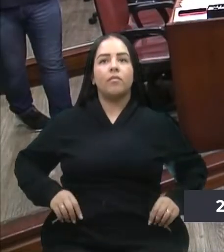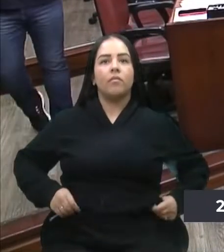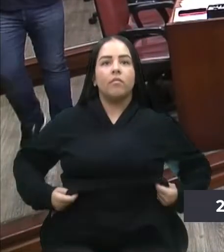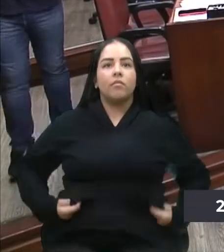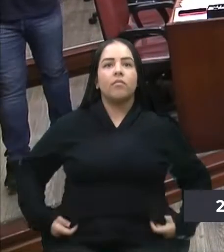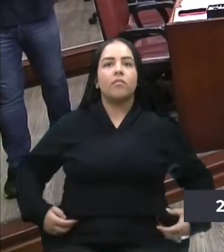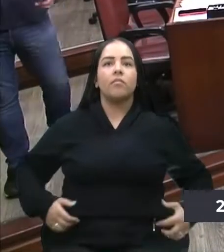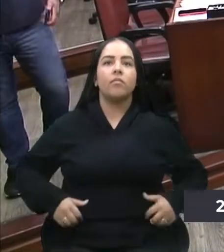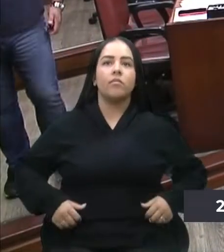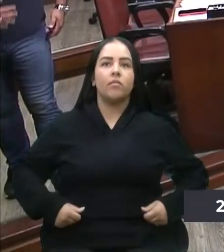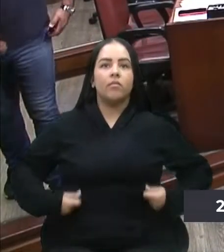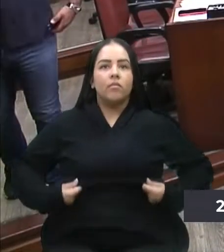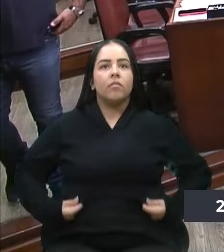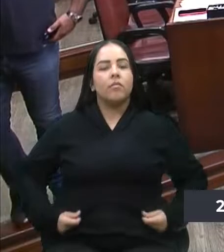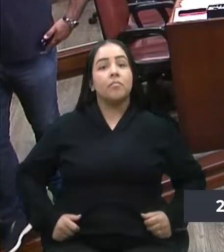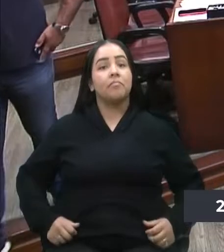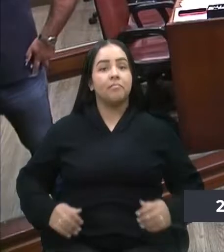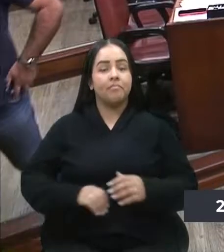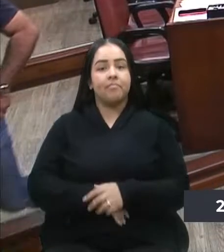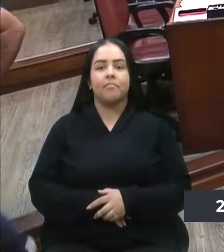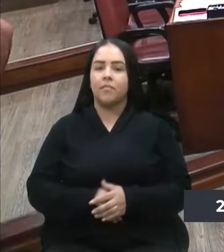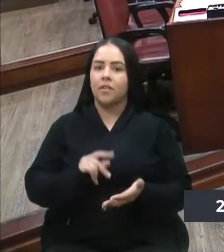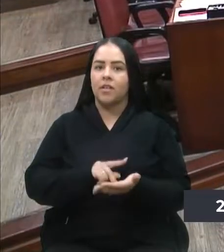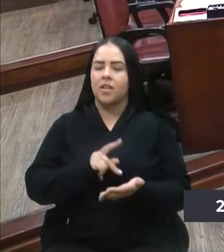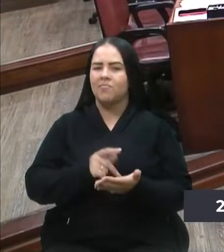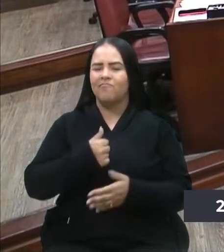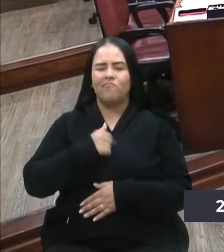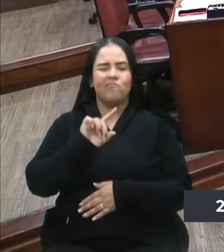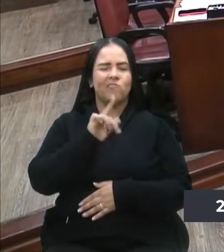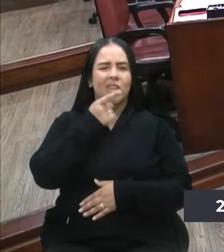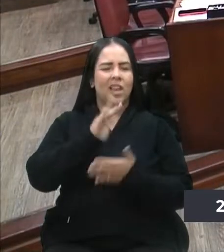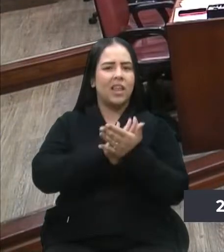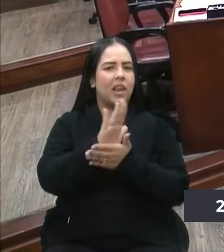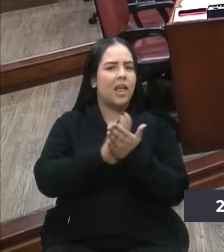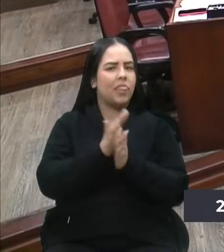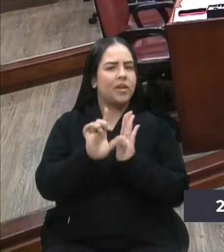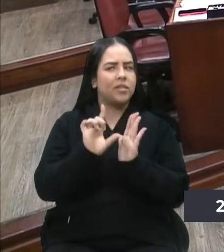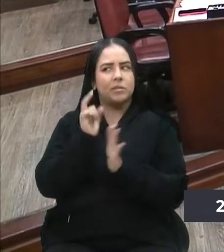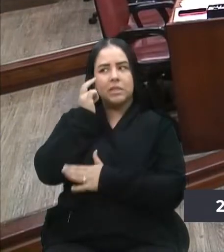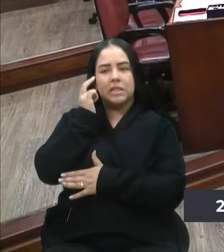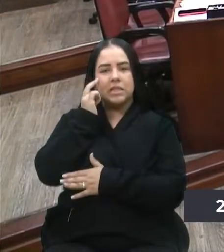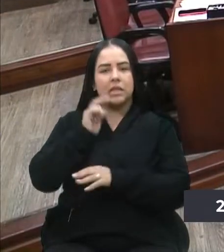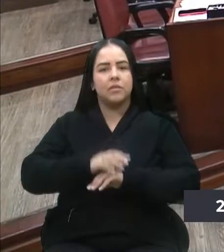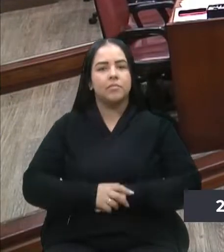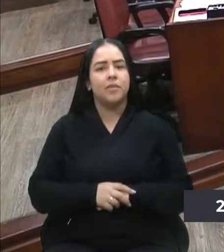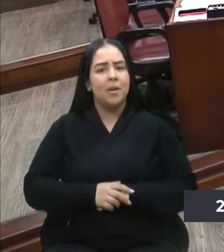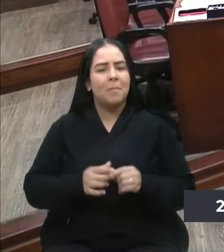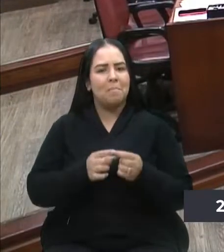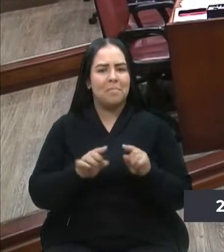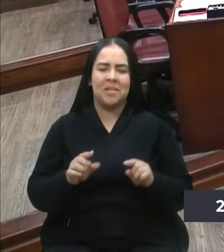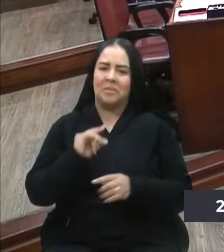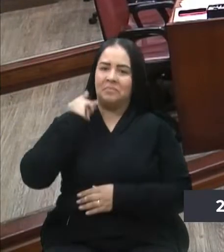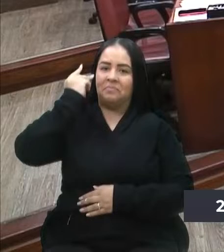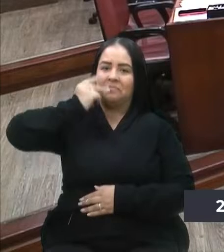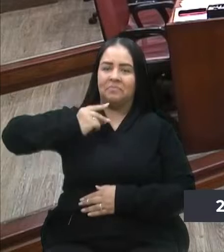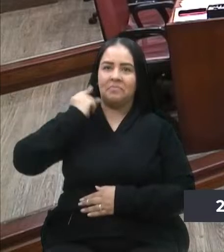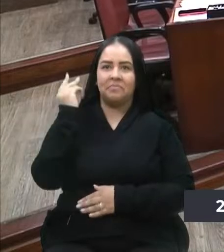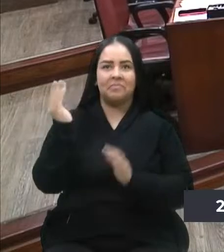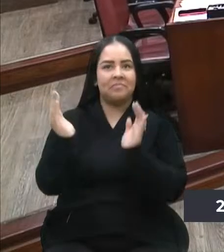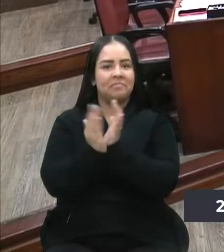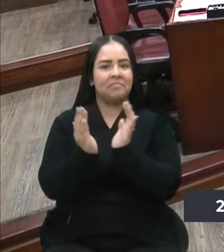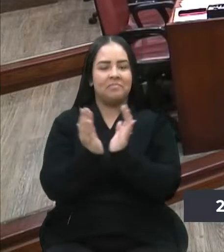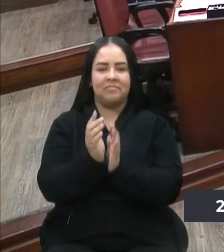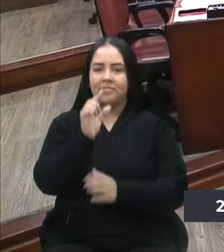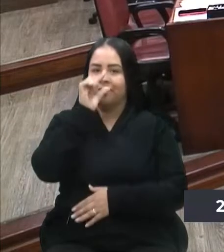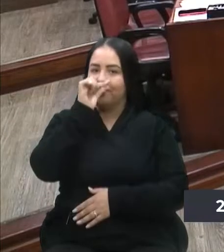Vai. Bom, confesso, presidente, que eu não ia me manifestar, né? Mas, vereador, colega